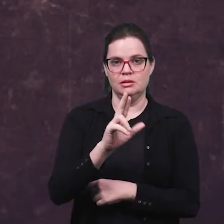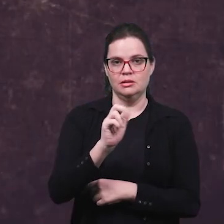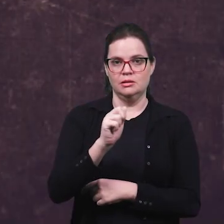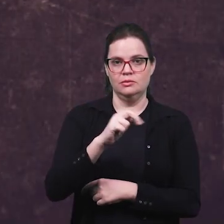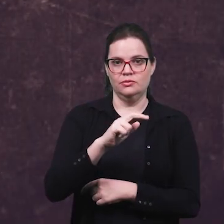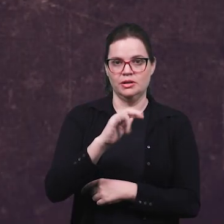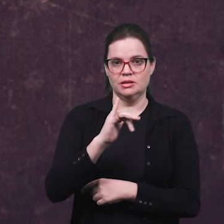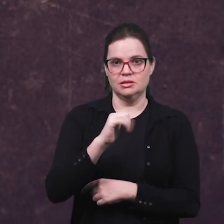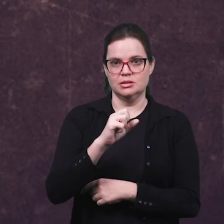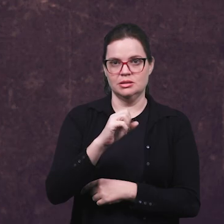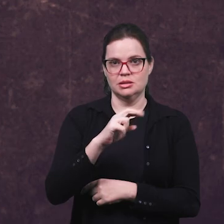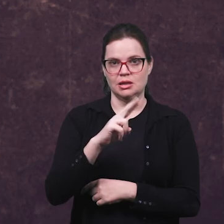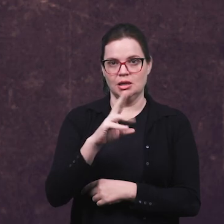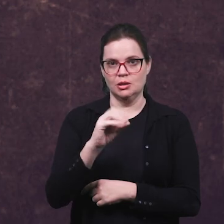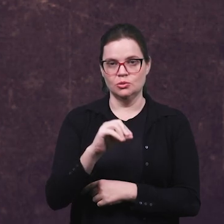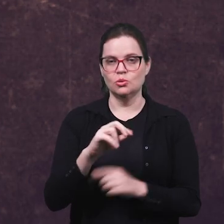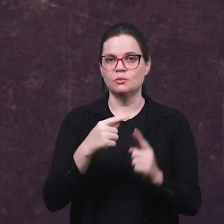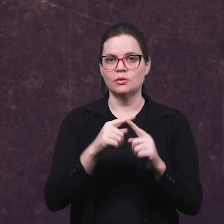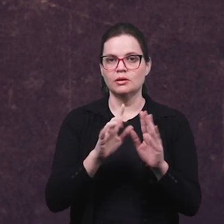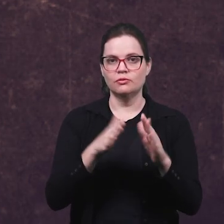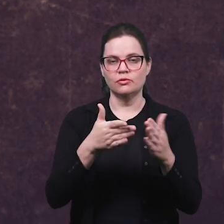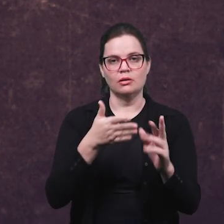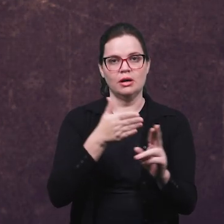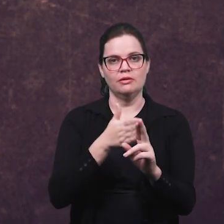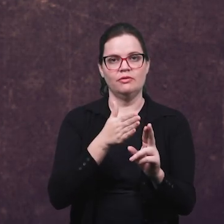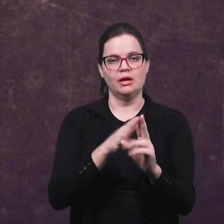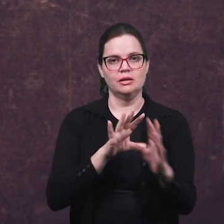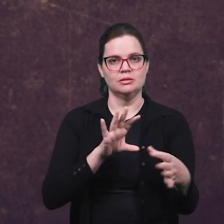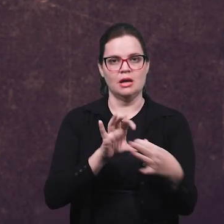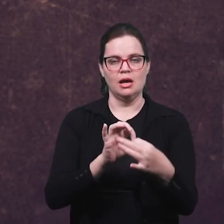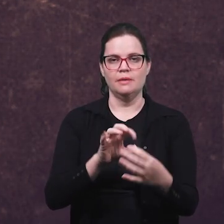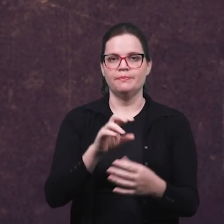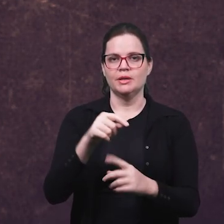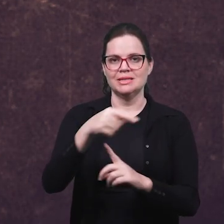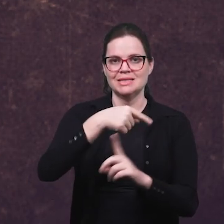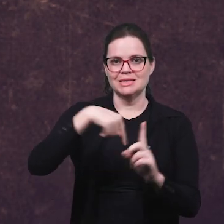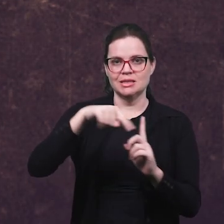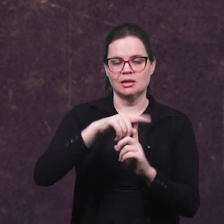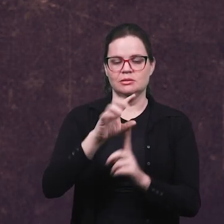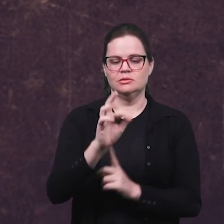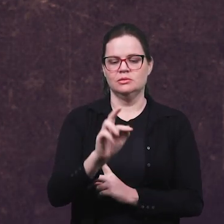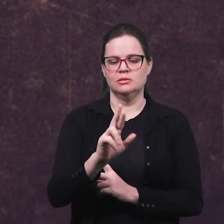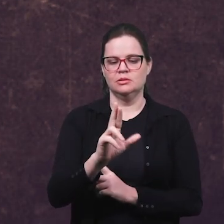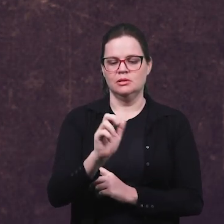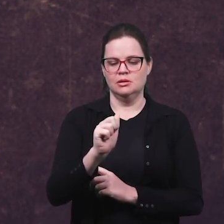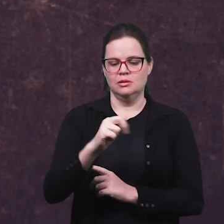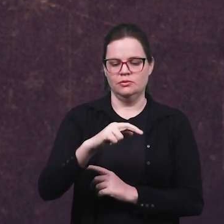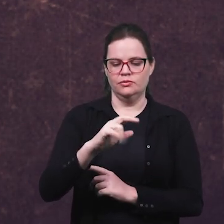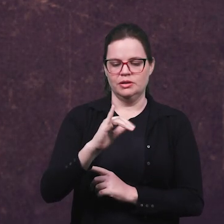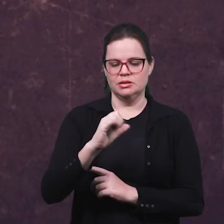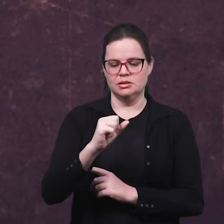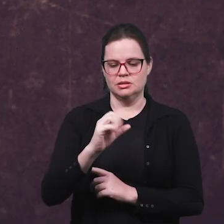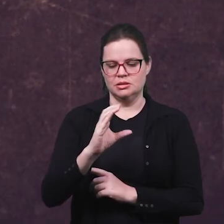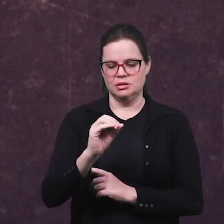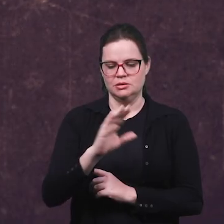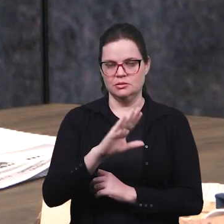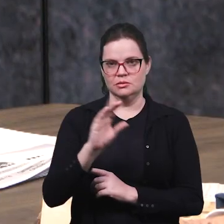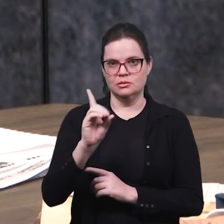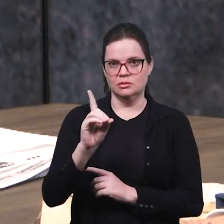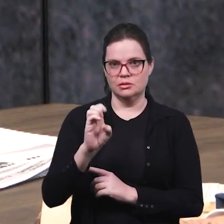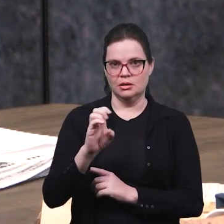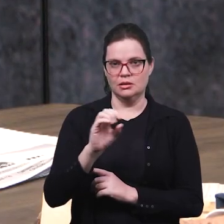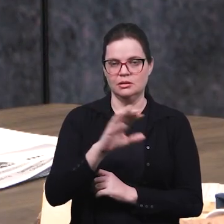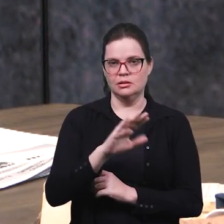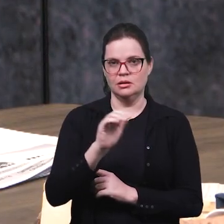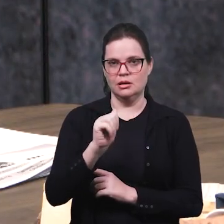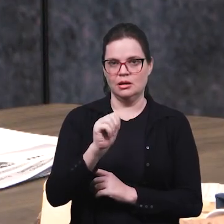em Francisco de Assis, que foi um personagem importante no século XIII. Os franciscanos são de 1209.